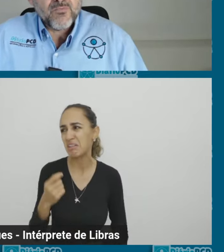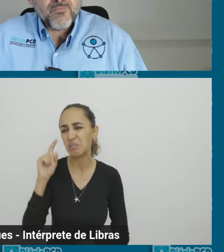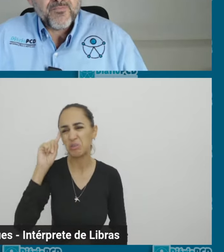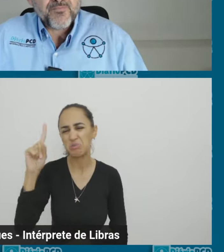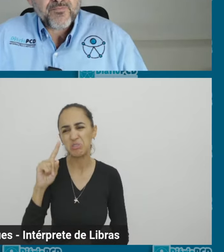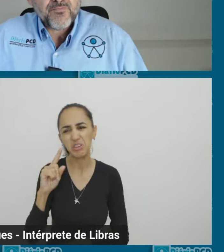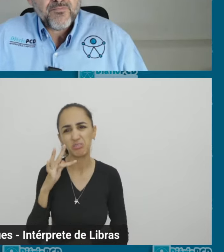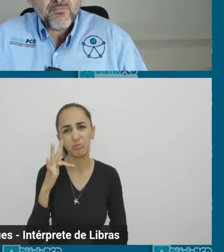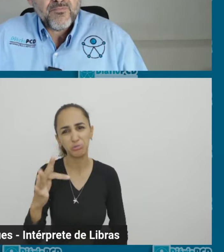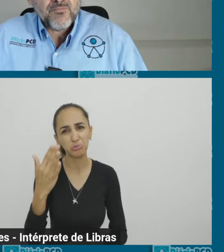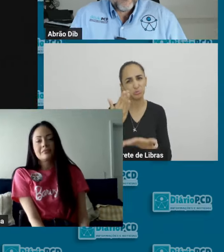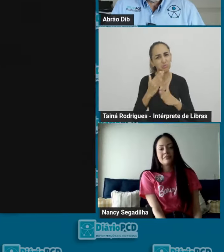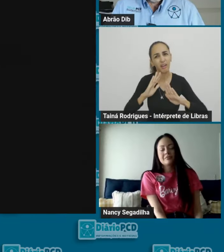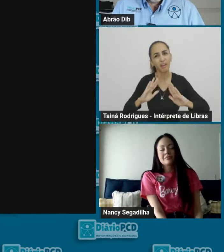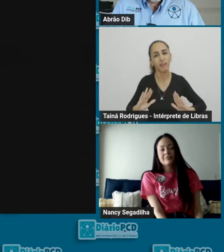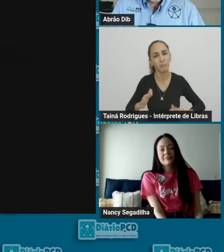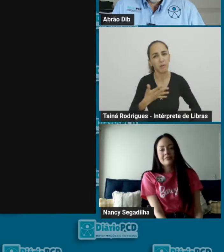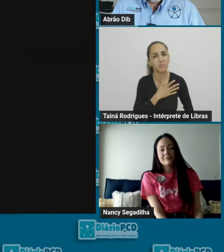Joelson?